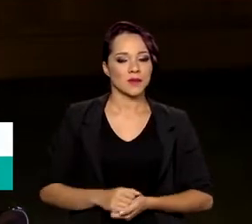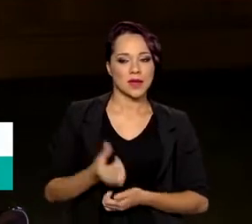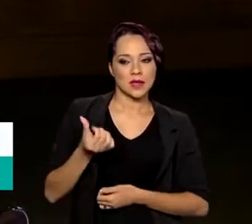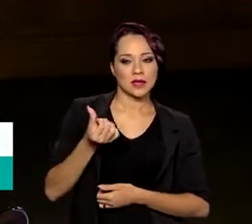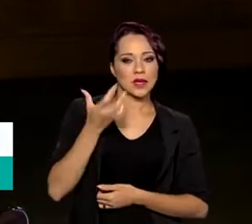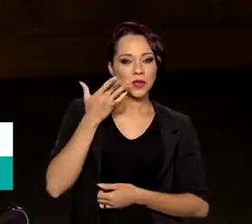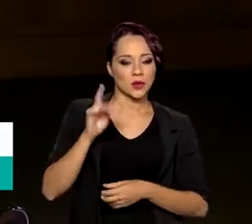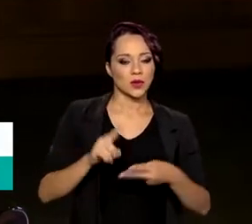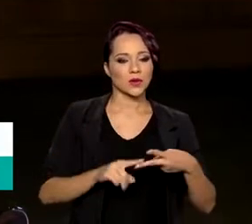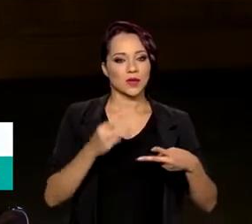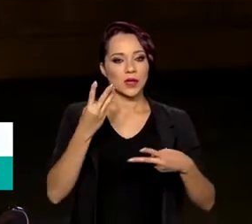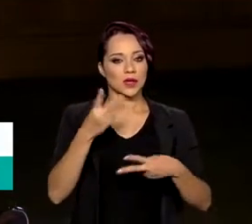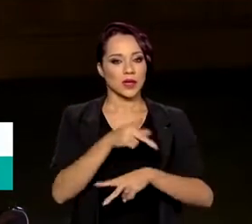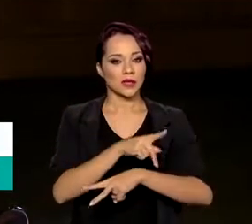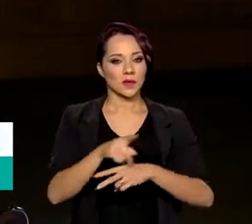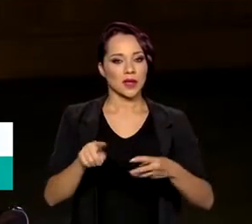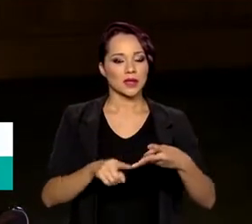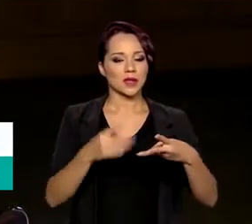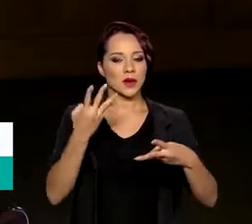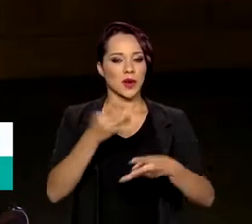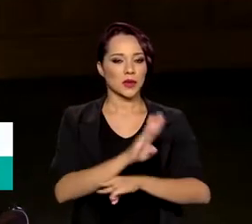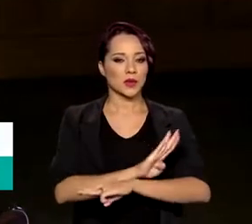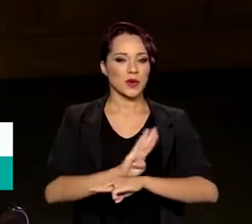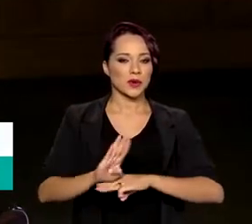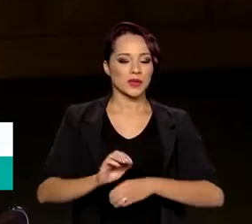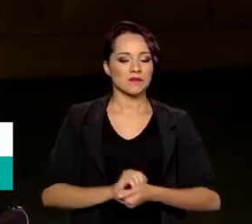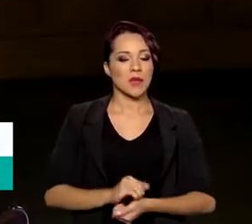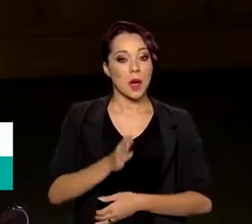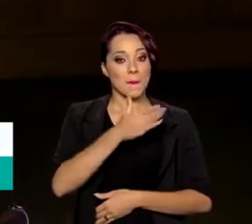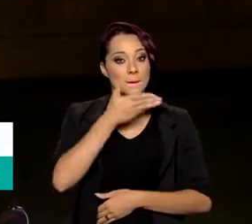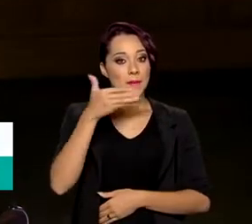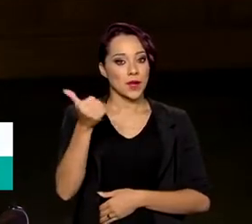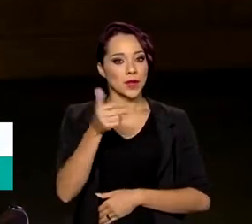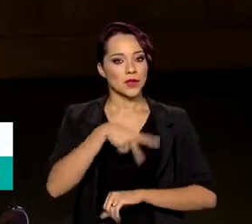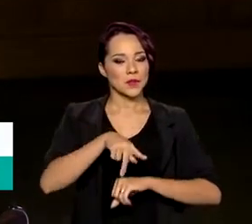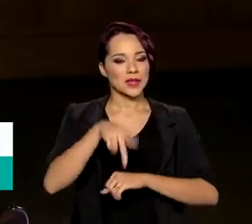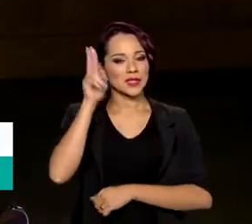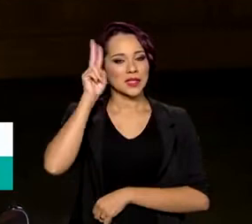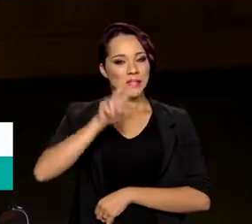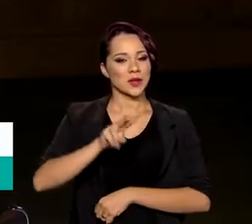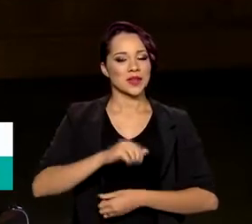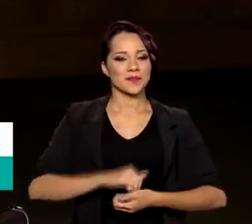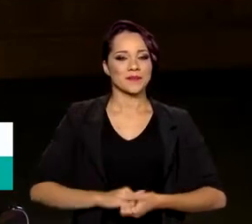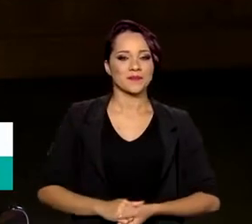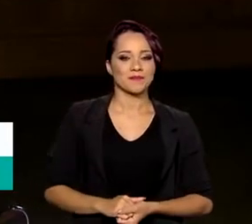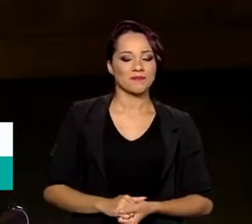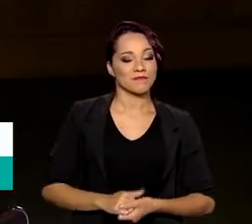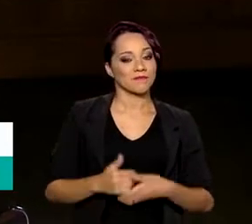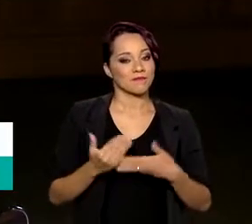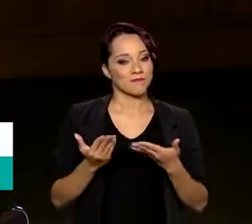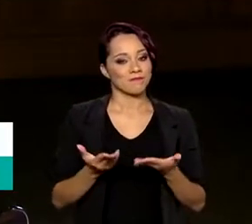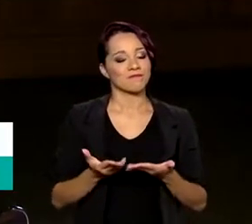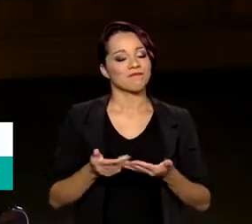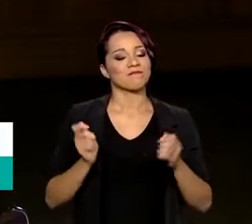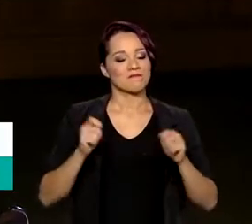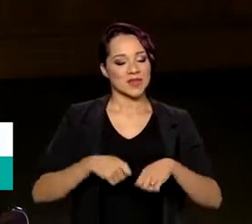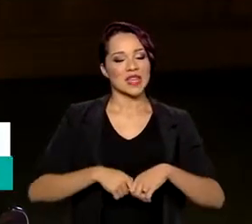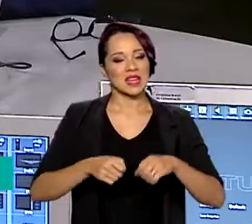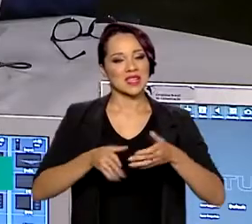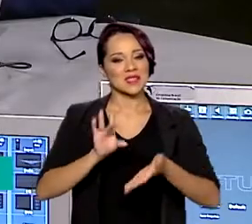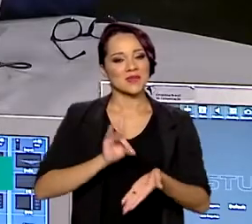ouros, 3 pratas e 4 bronzes. Foi a melhor campanha do nosso país na história da competição. De fato, merece